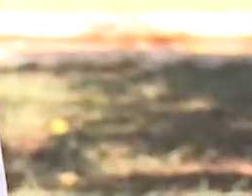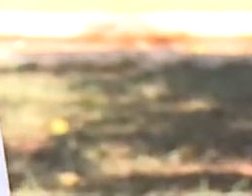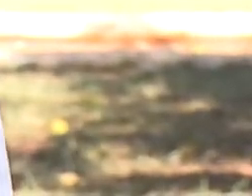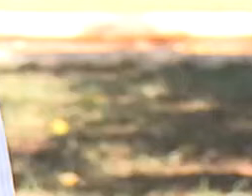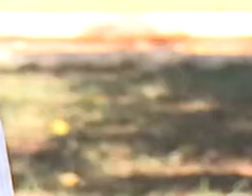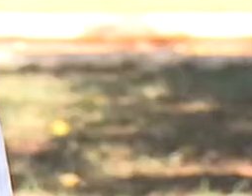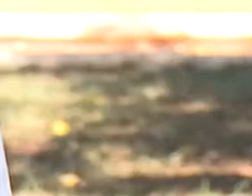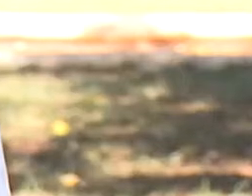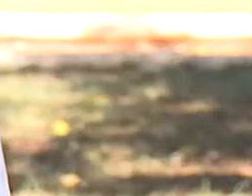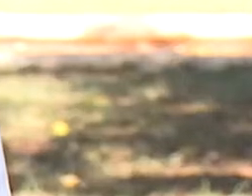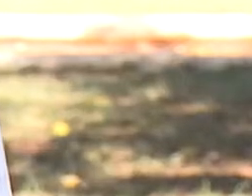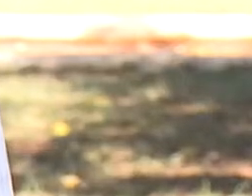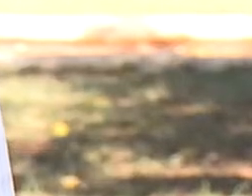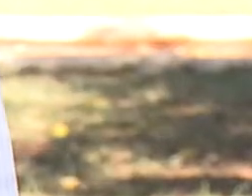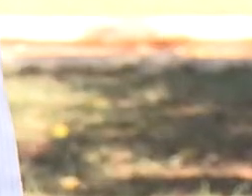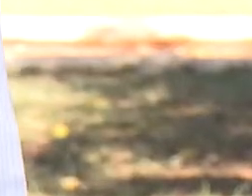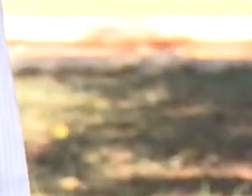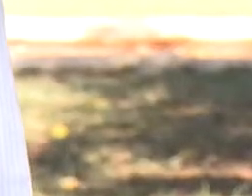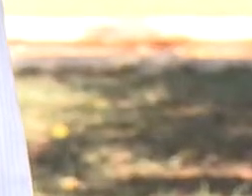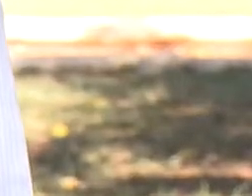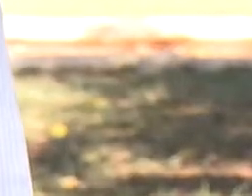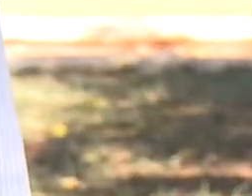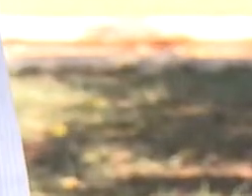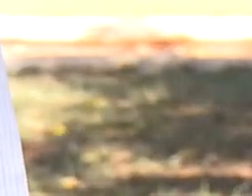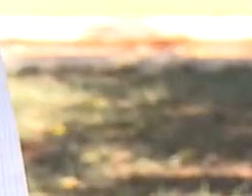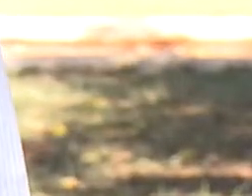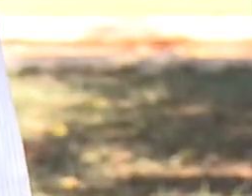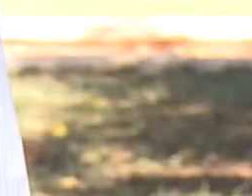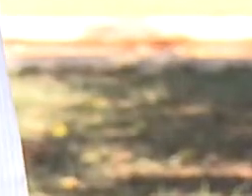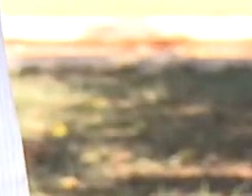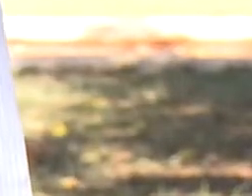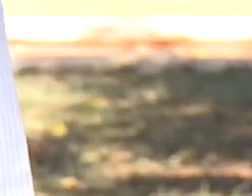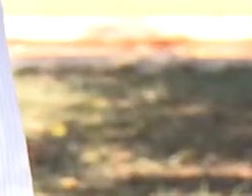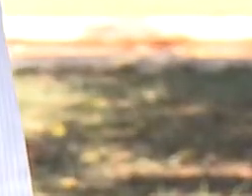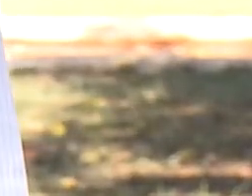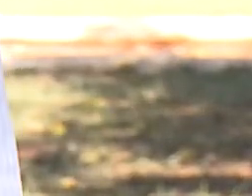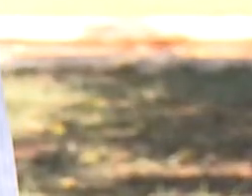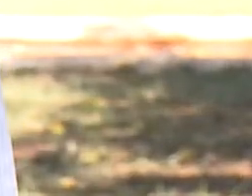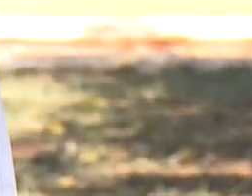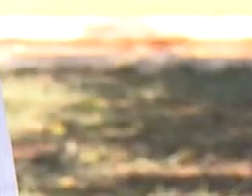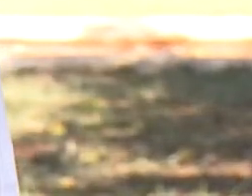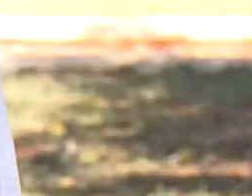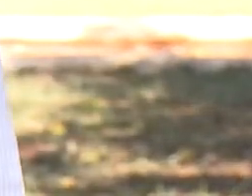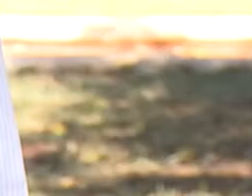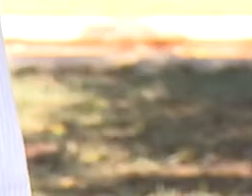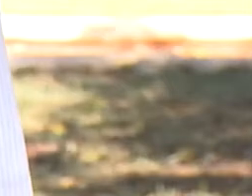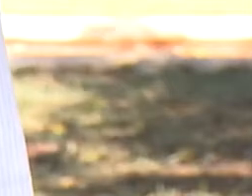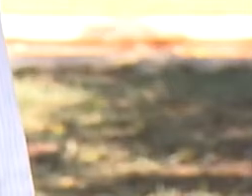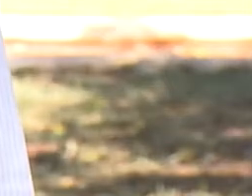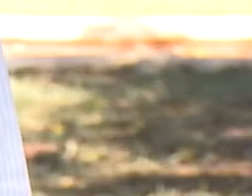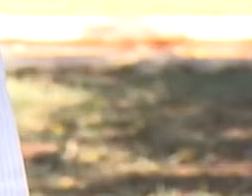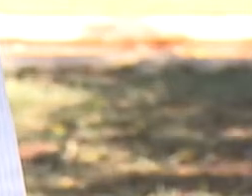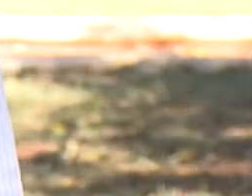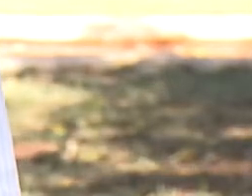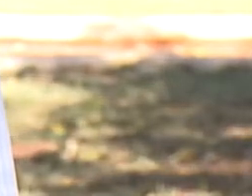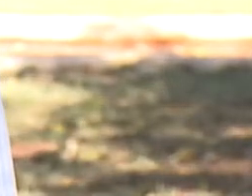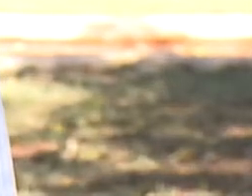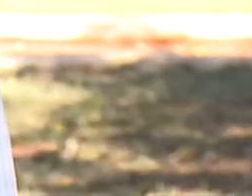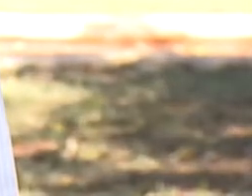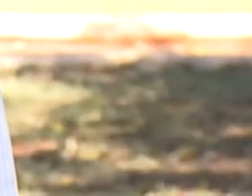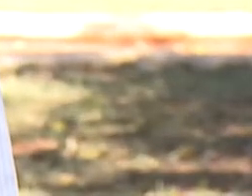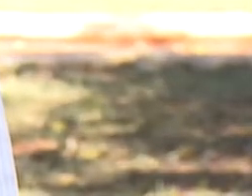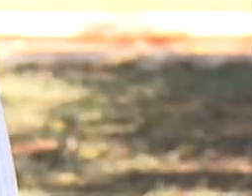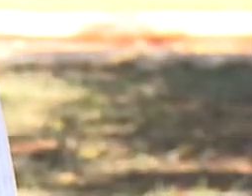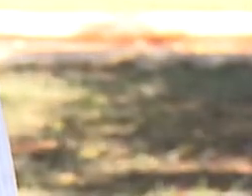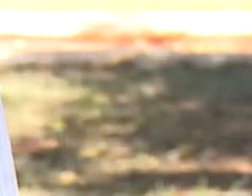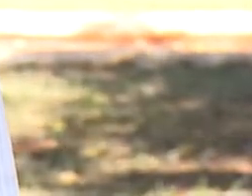internacional e dia municipal da logosofia. Aqui em Campinas a gente tem a honra, né, de ser uma das cidades